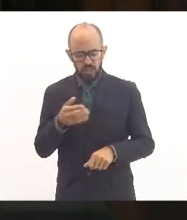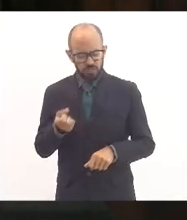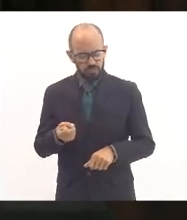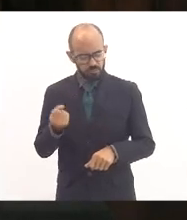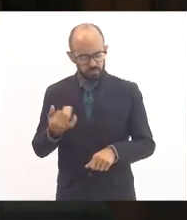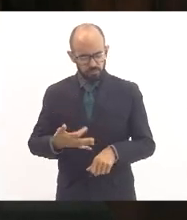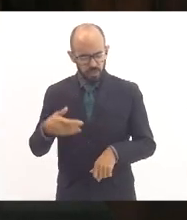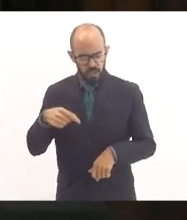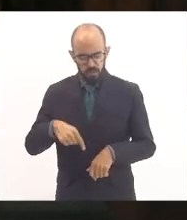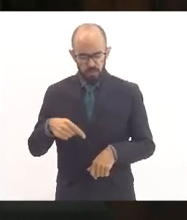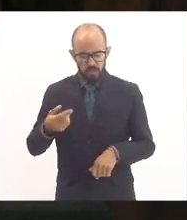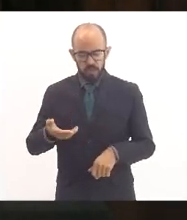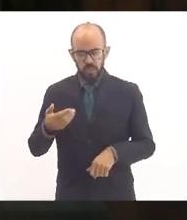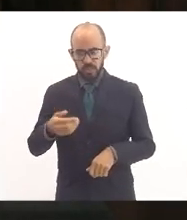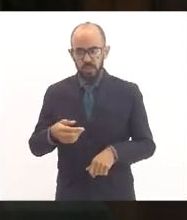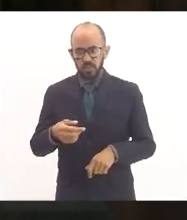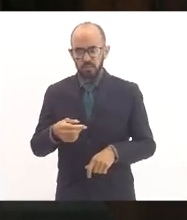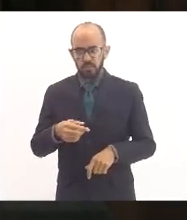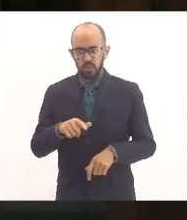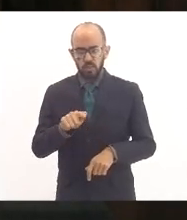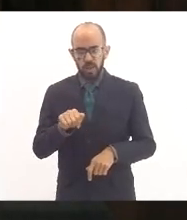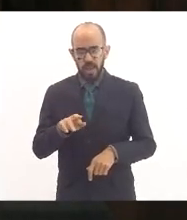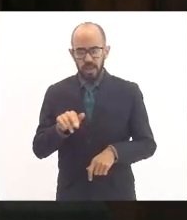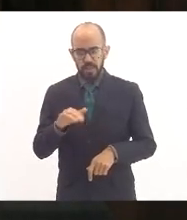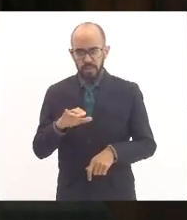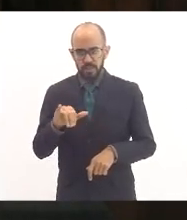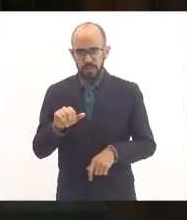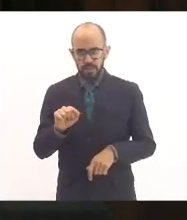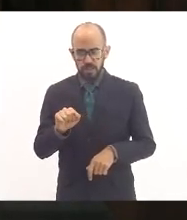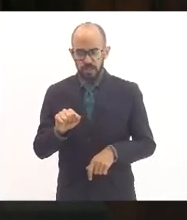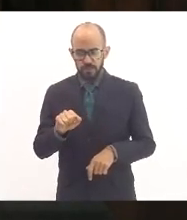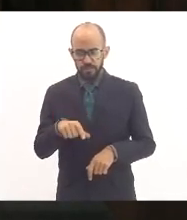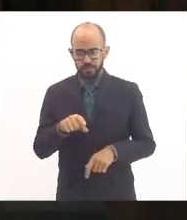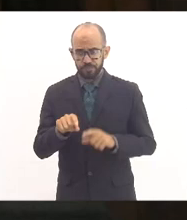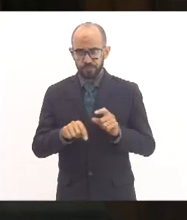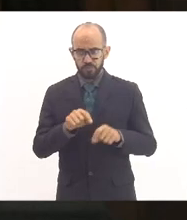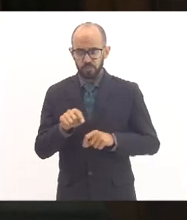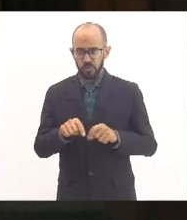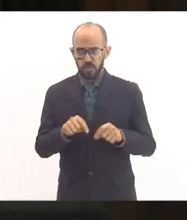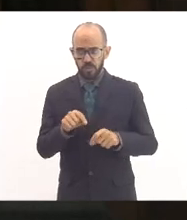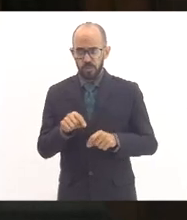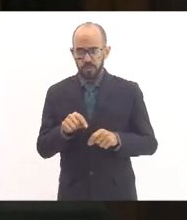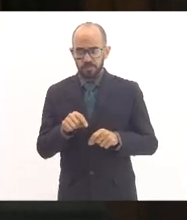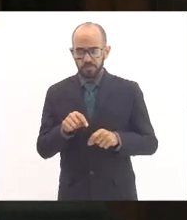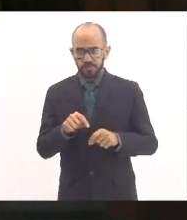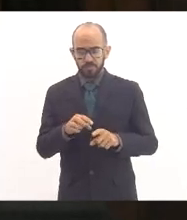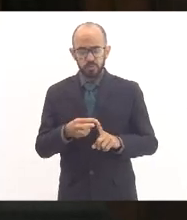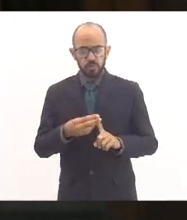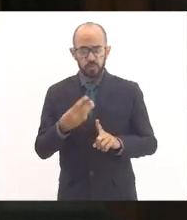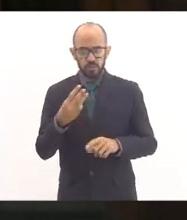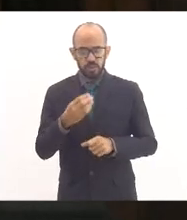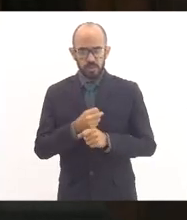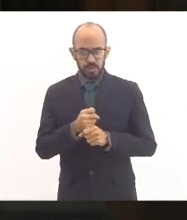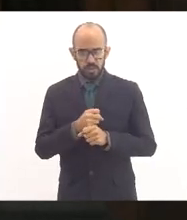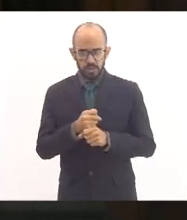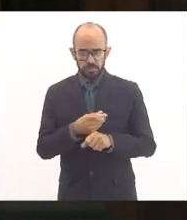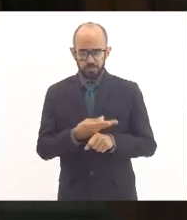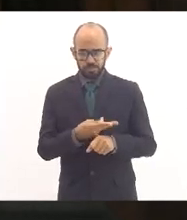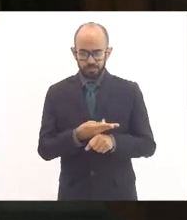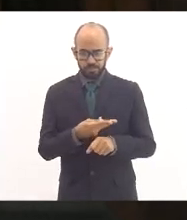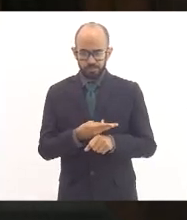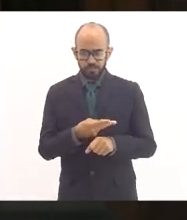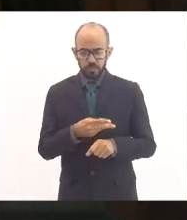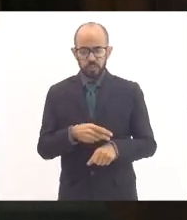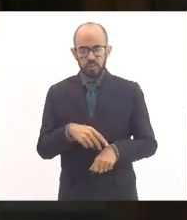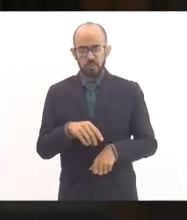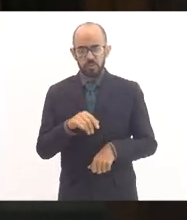falado brilhantemente pelo pelo Garcia é a parte do treino incide sobre ghp Eu acho que isso e